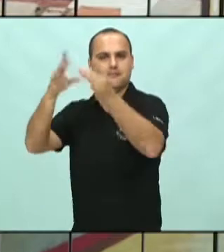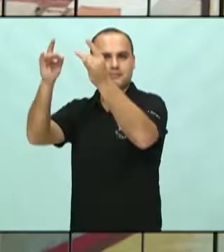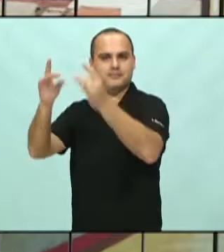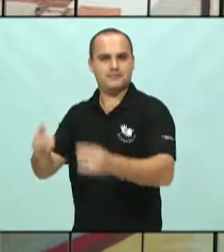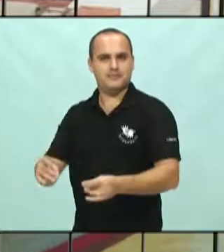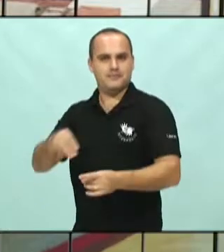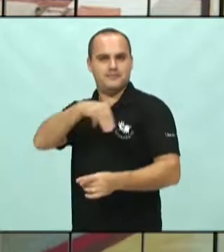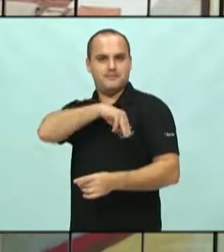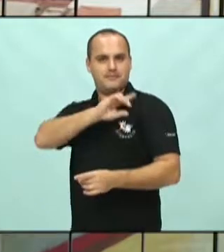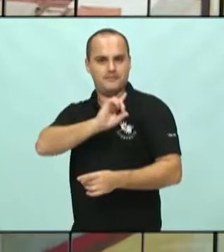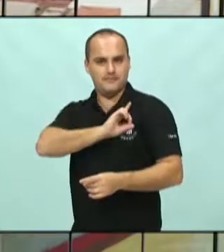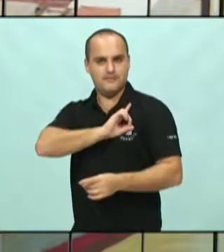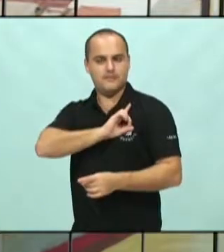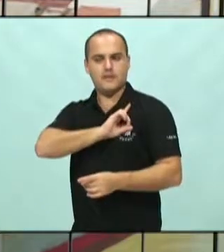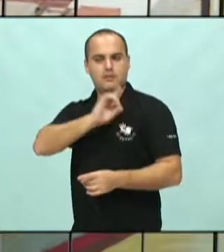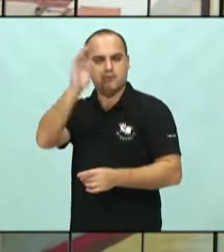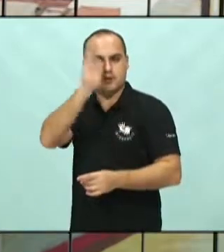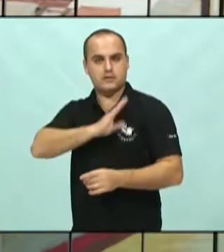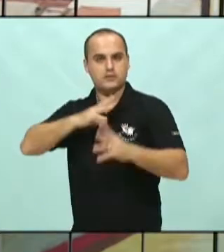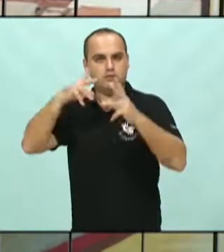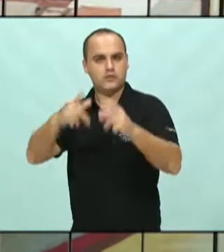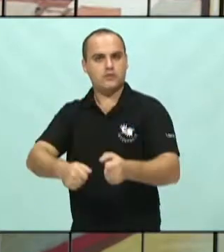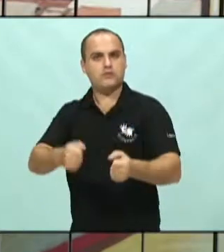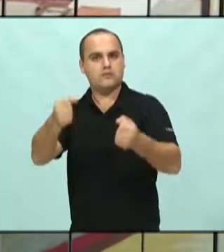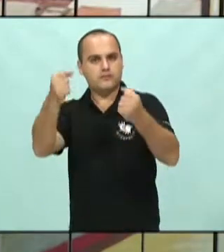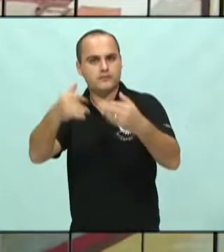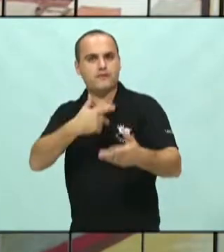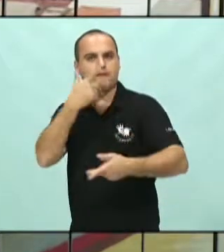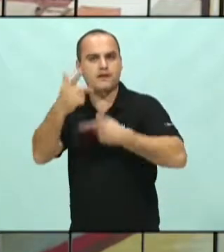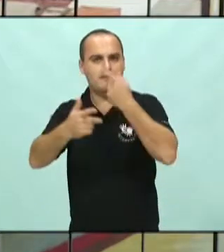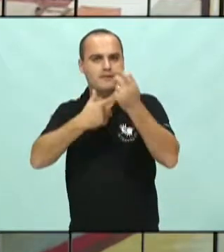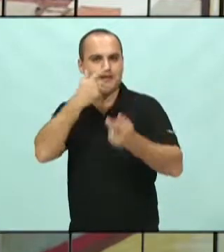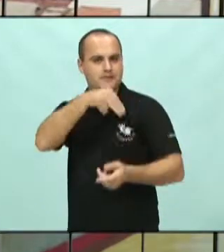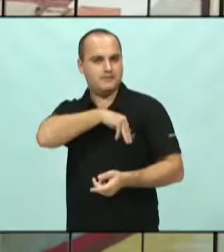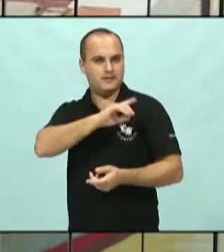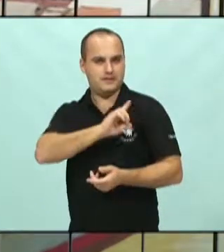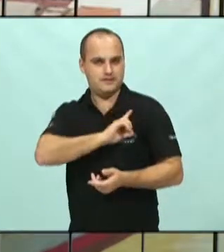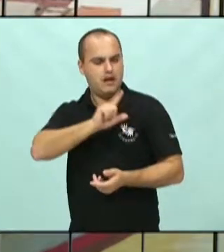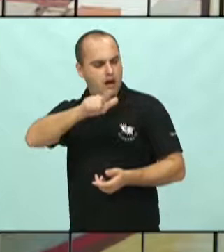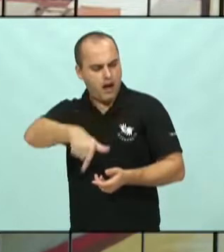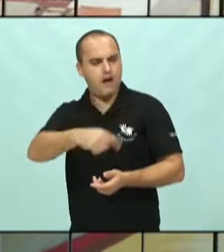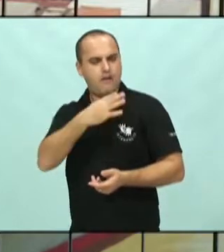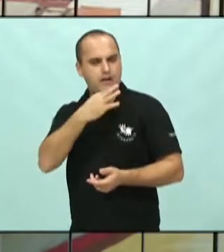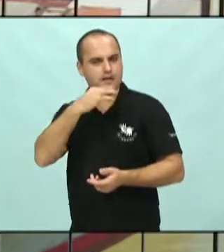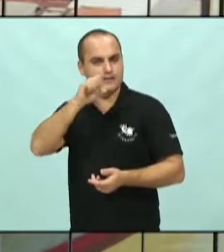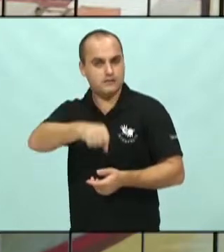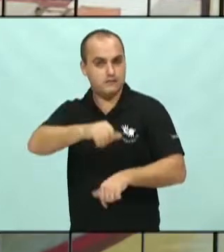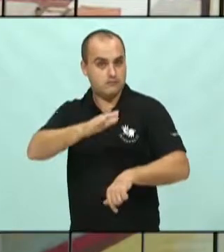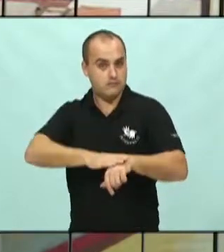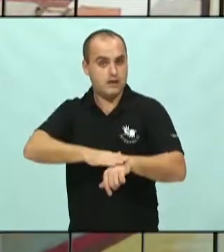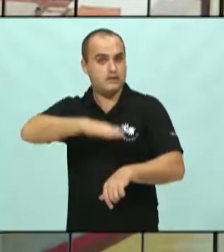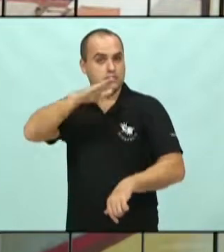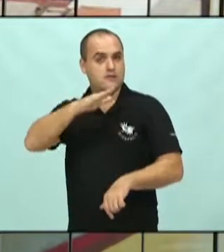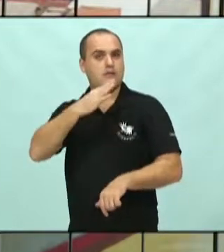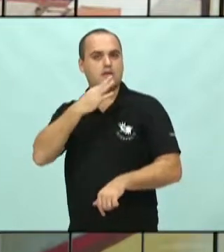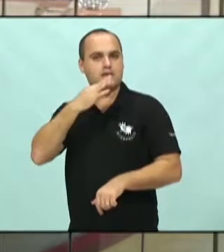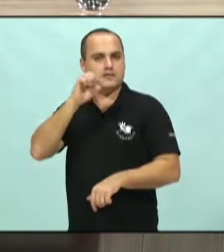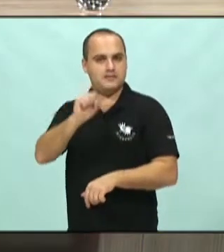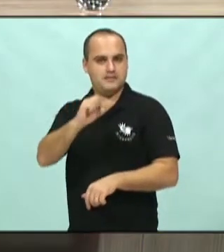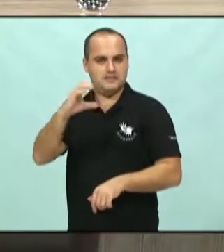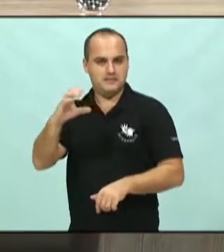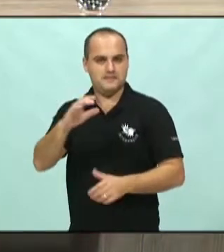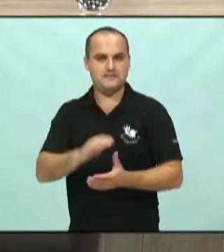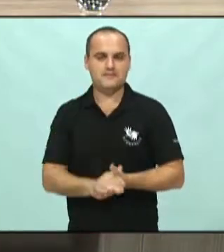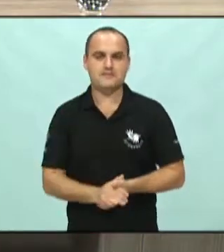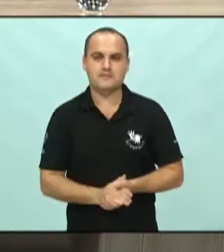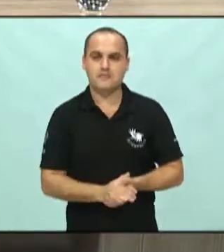volta a ser comentado aí no Brasil. E é um clube realmente que é conhecido, está entre os mais conhecidos de Santa Catarina, com certeza.